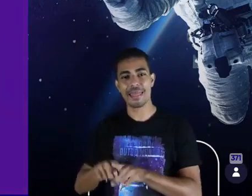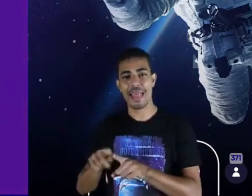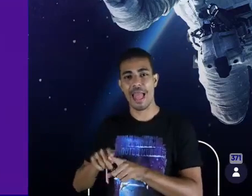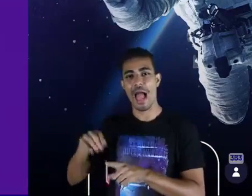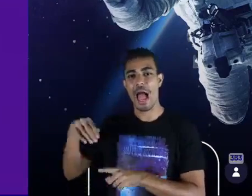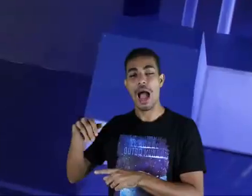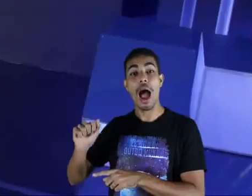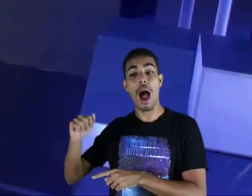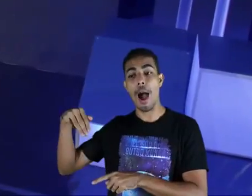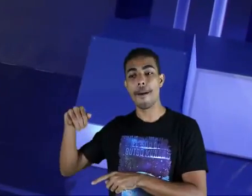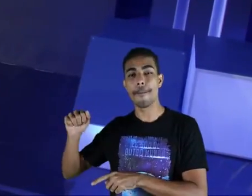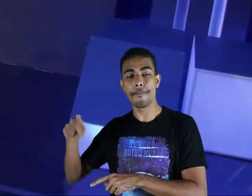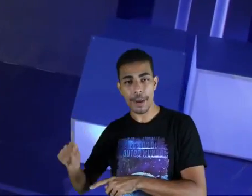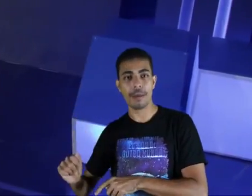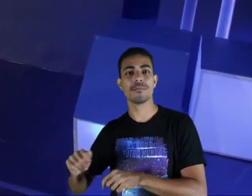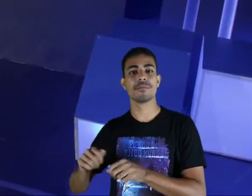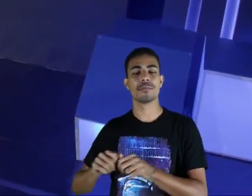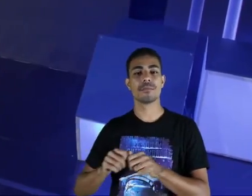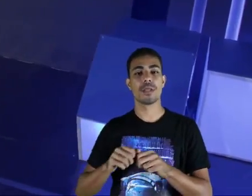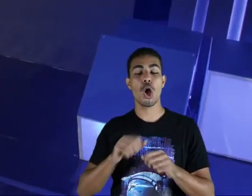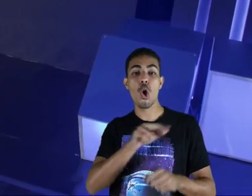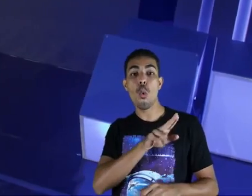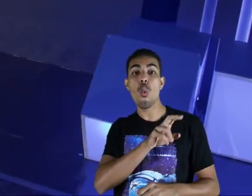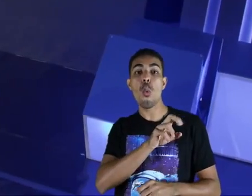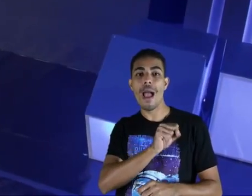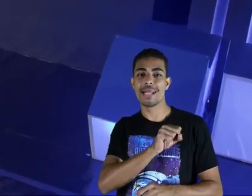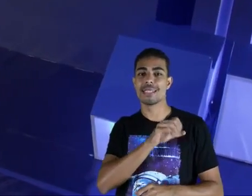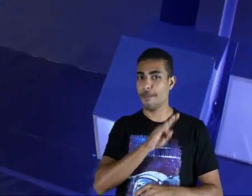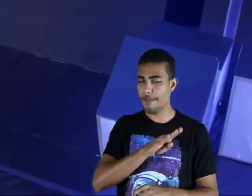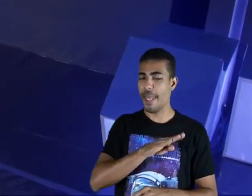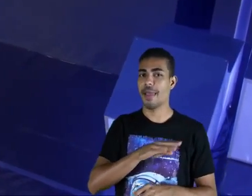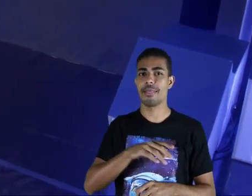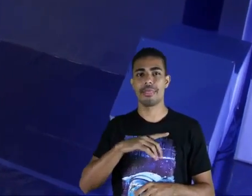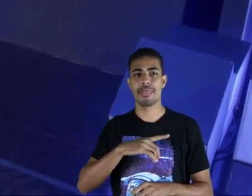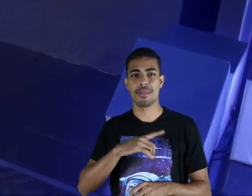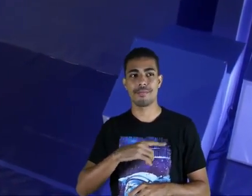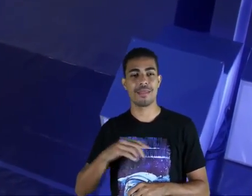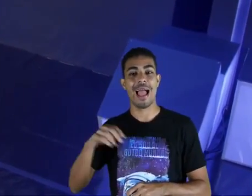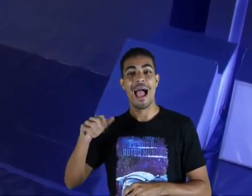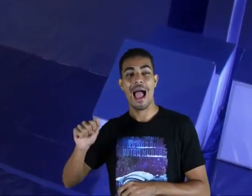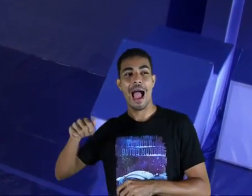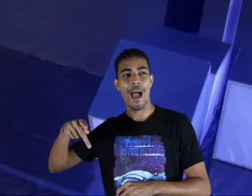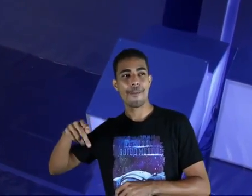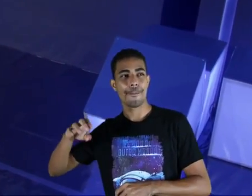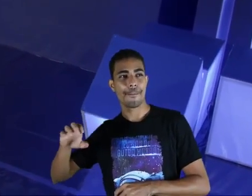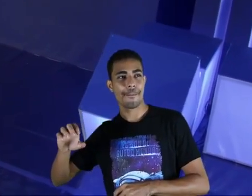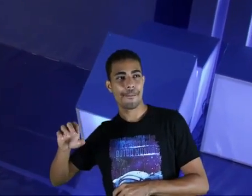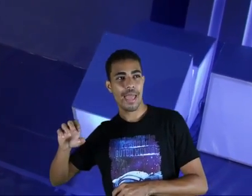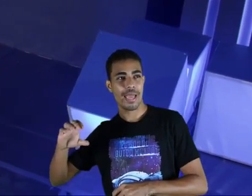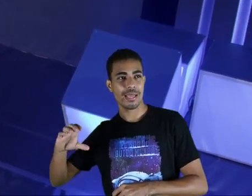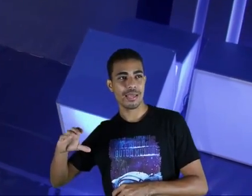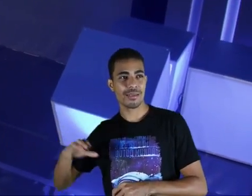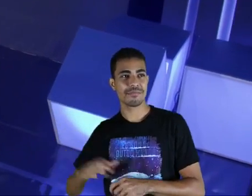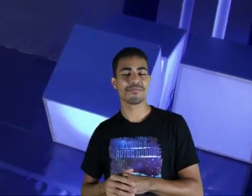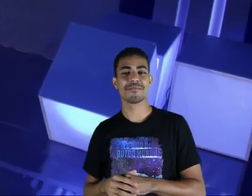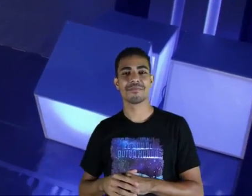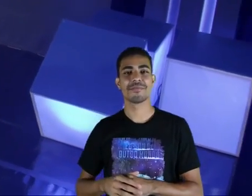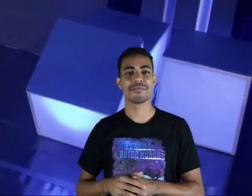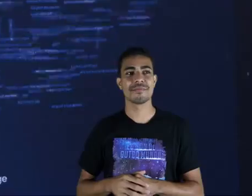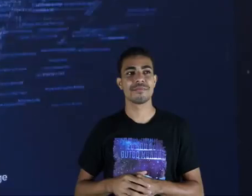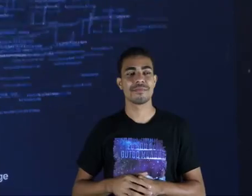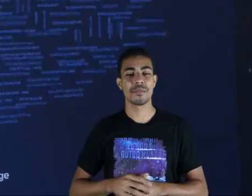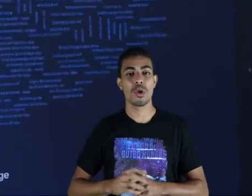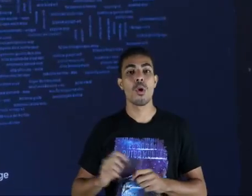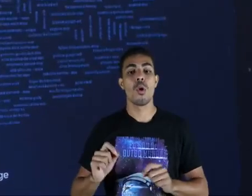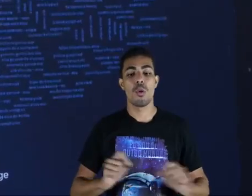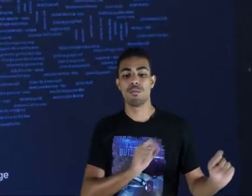da AMPA, da ASU. Galera da USB. Olha que coisa linda. A APEC chegando por aqui também. Próxima